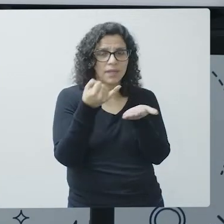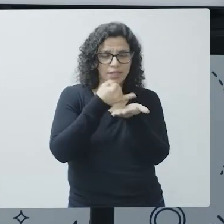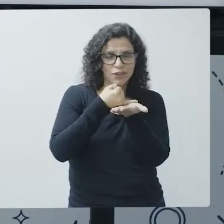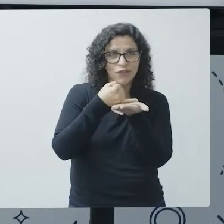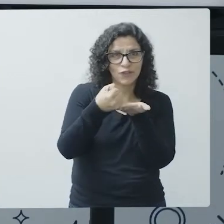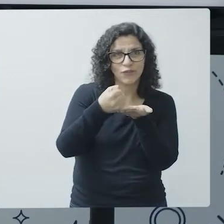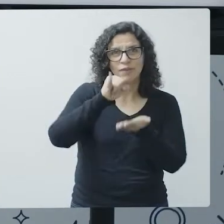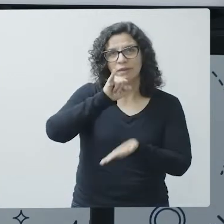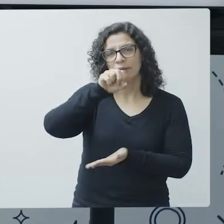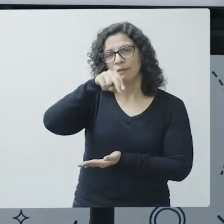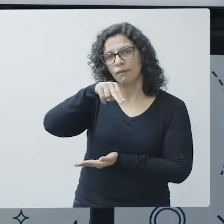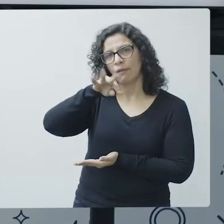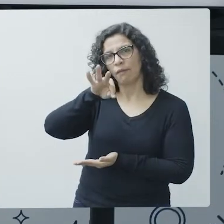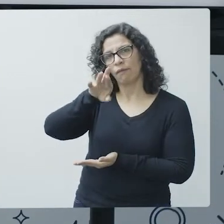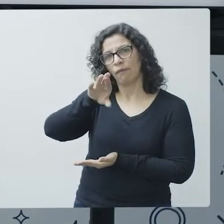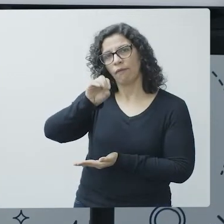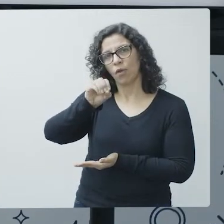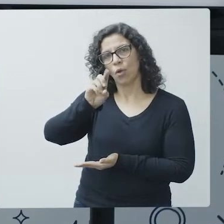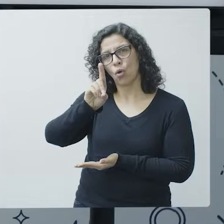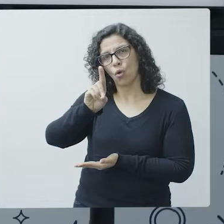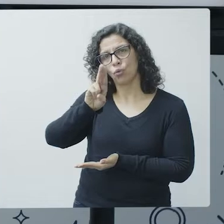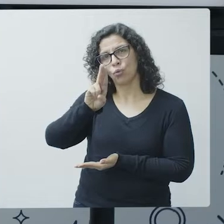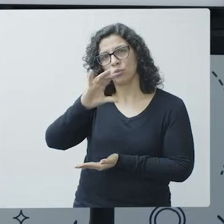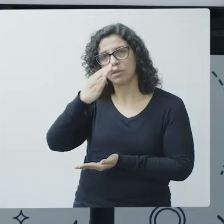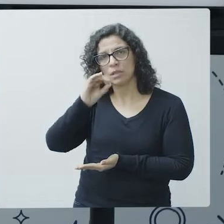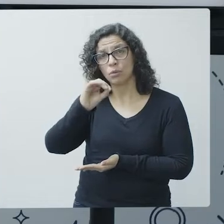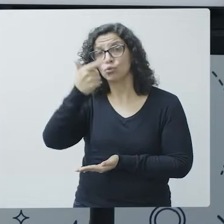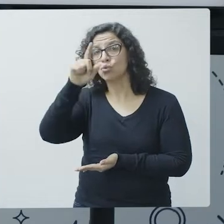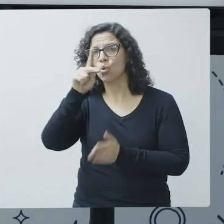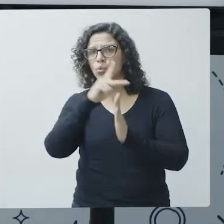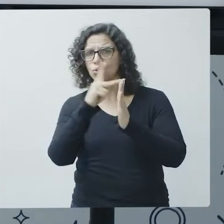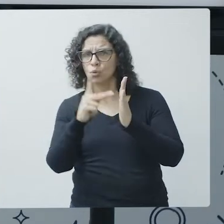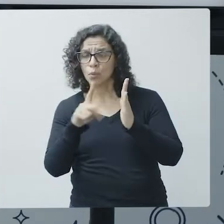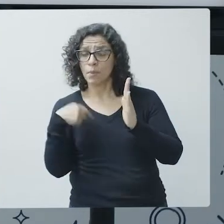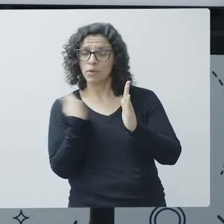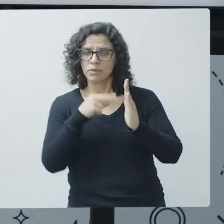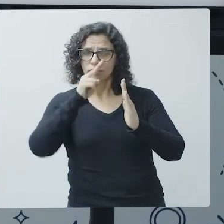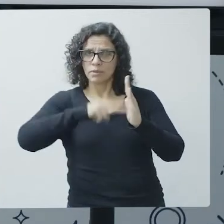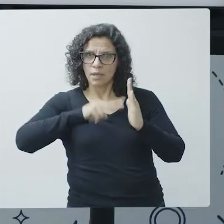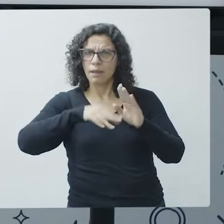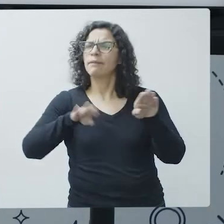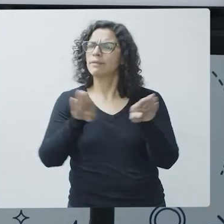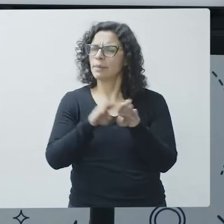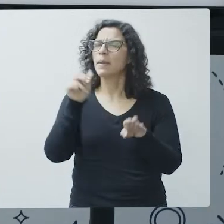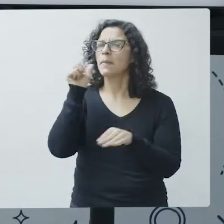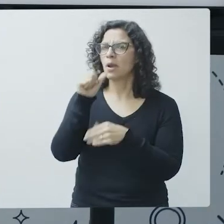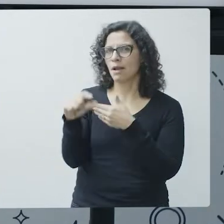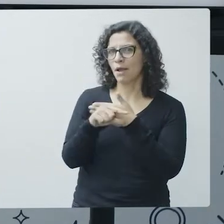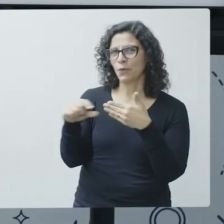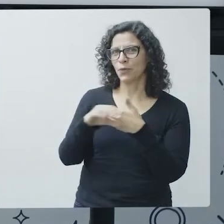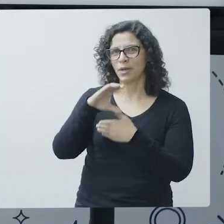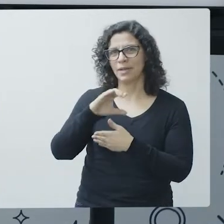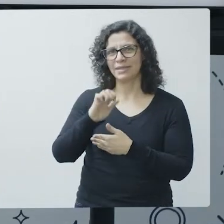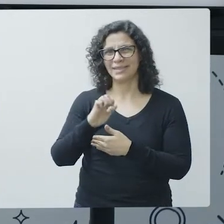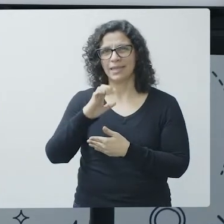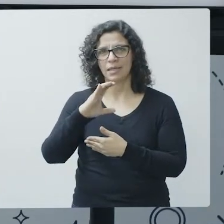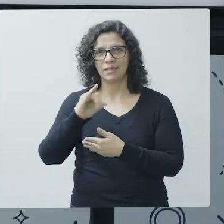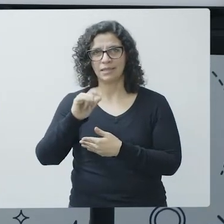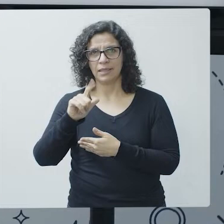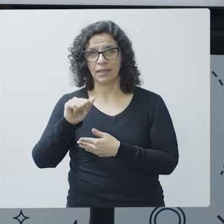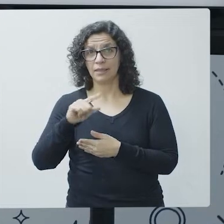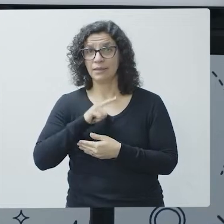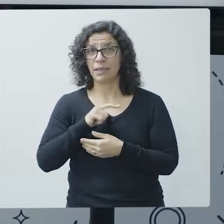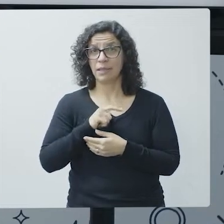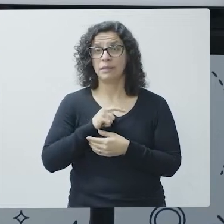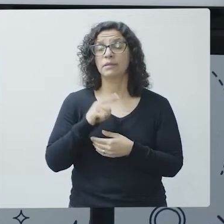introduzir o outro poema que nós faremos a leitura, também, claro, da nossa autora Cecília Meirelles. São